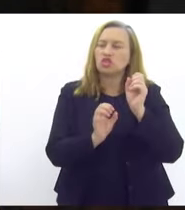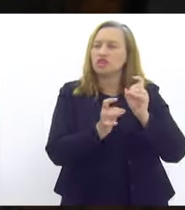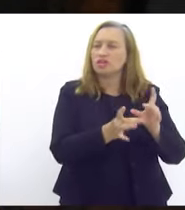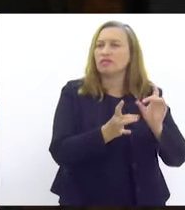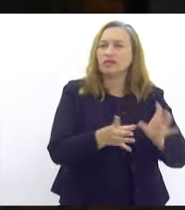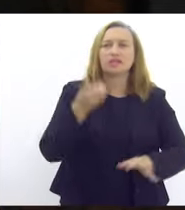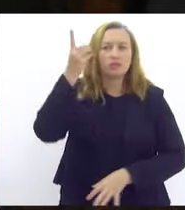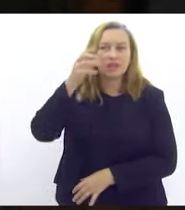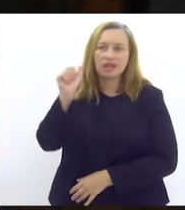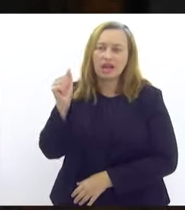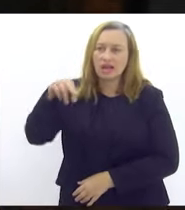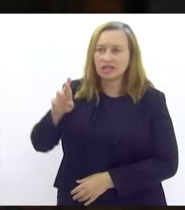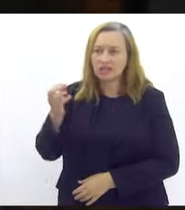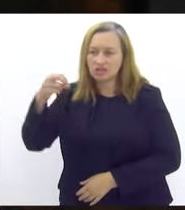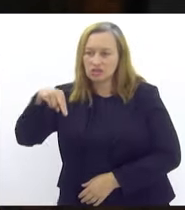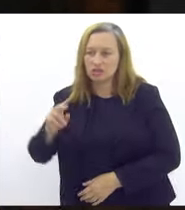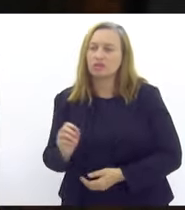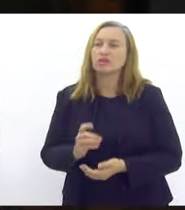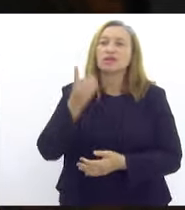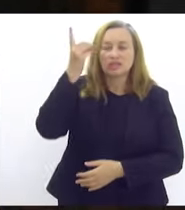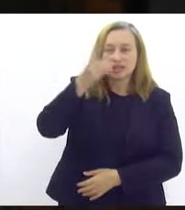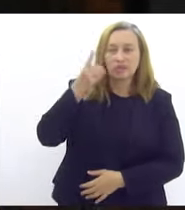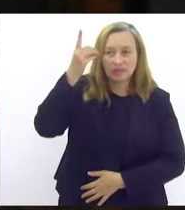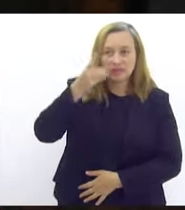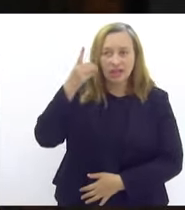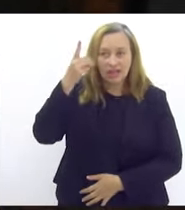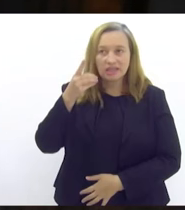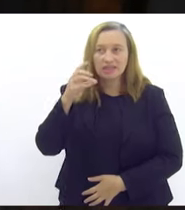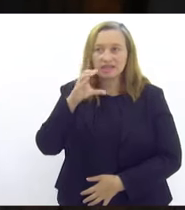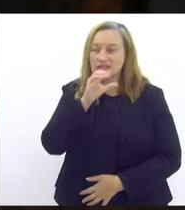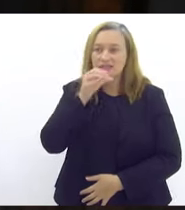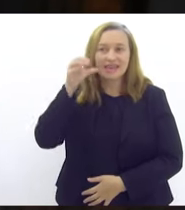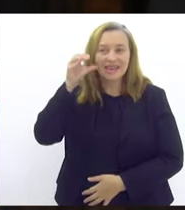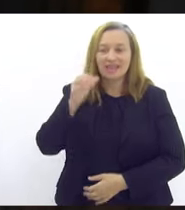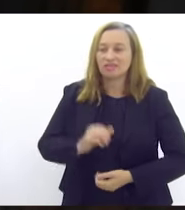Moraes. Deputada Célia Jordão.